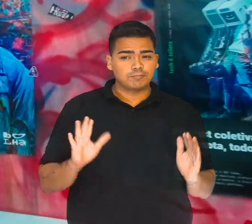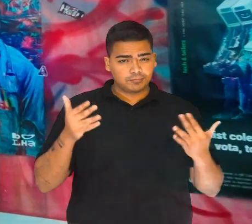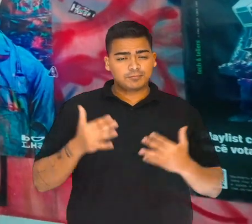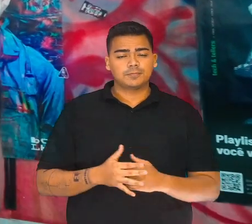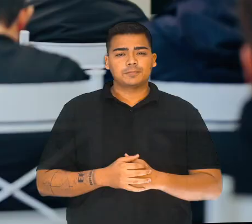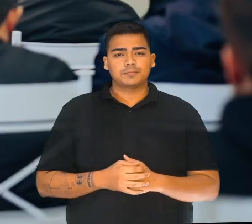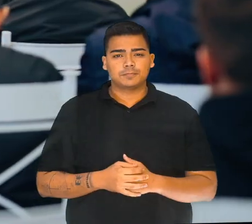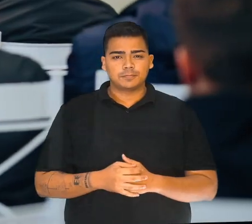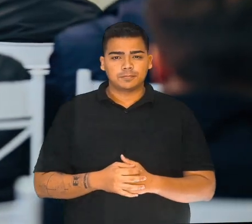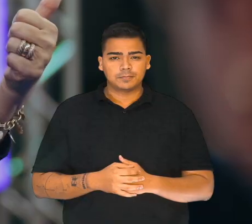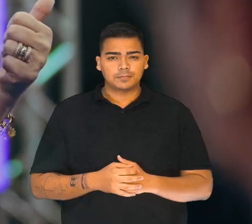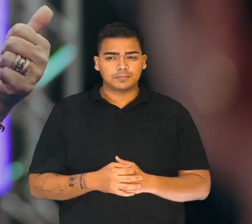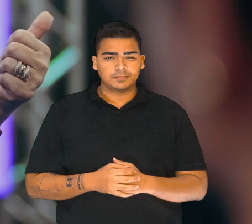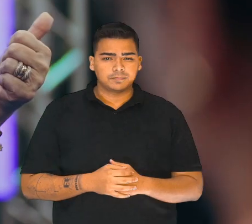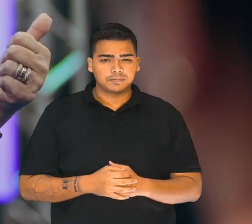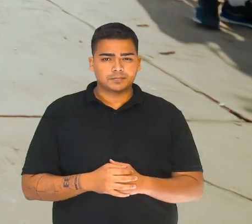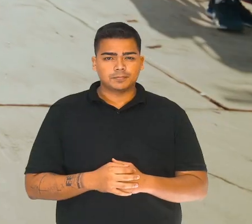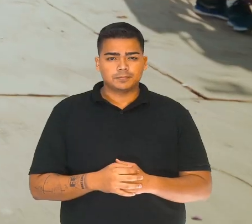festival desse jeito.